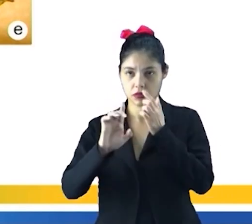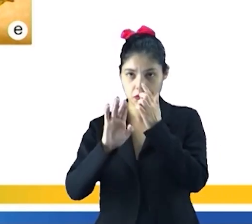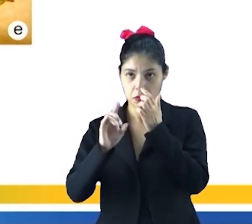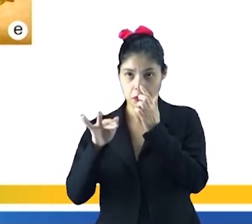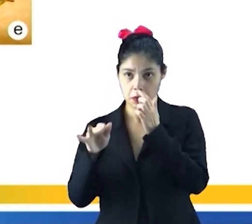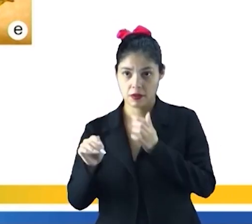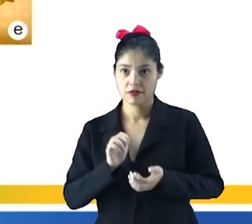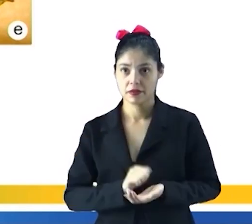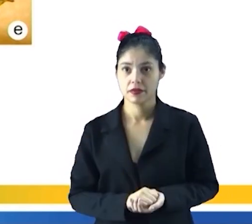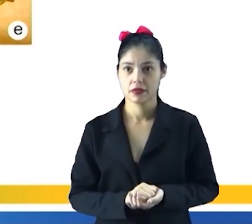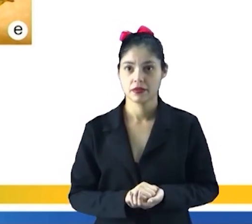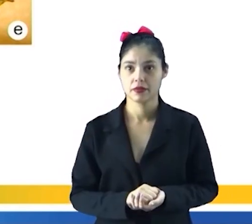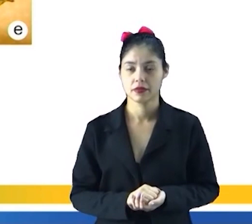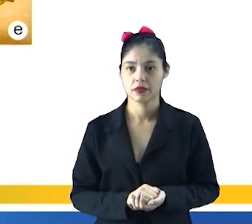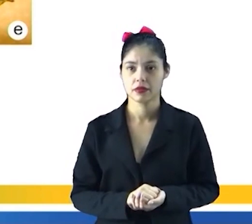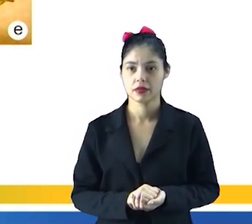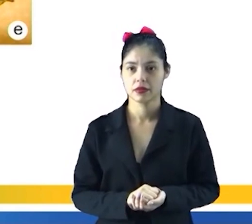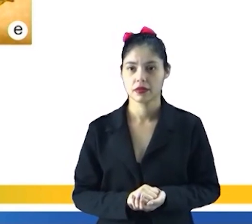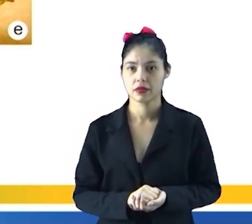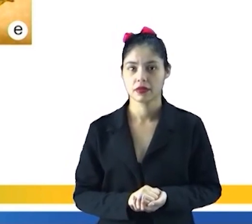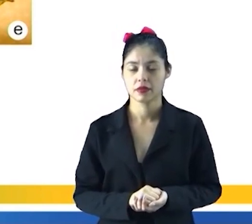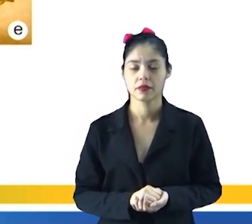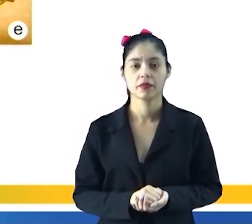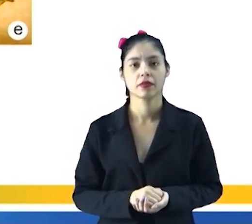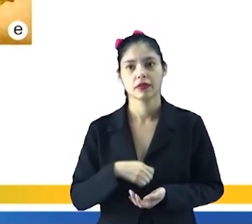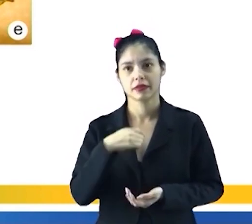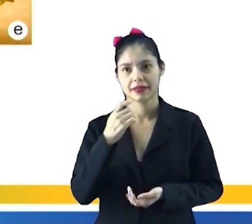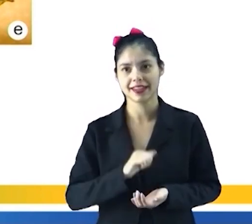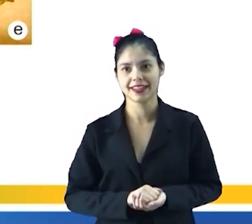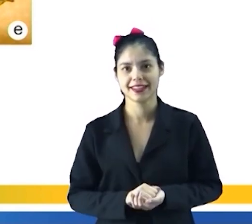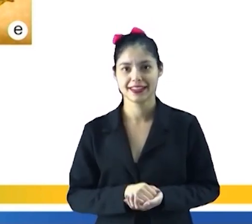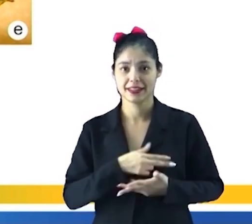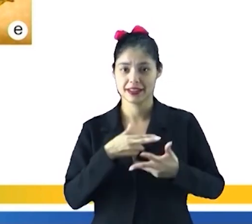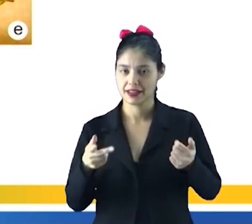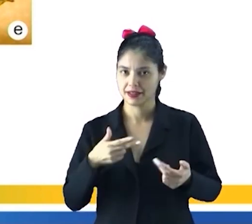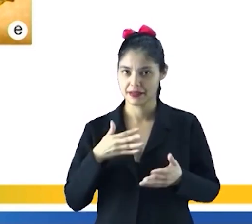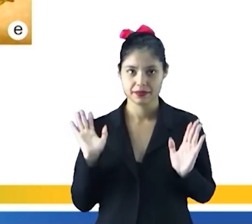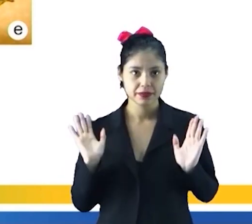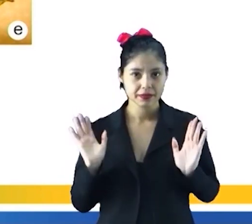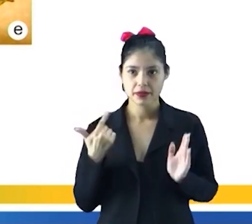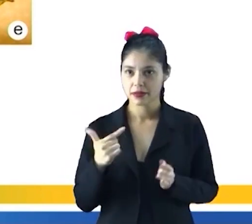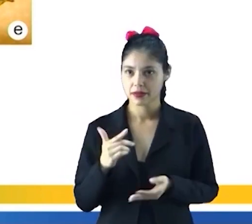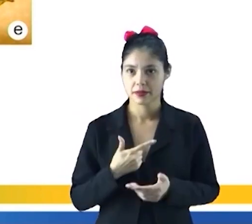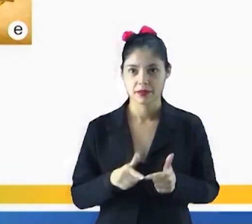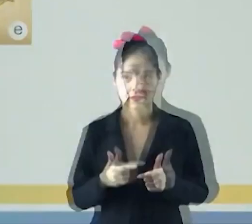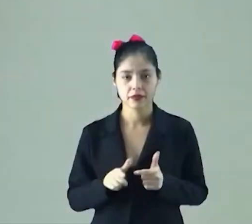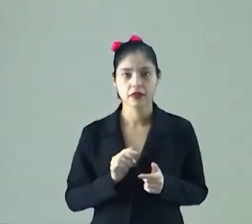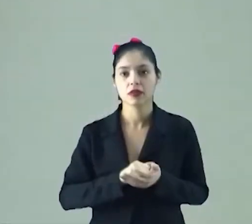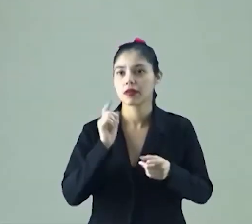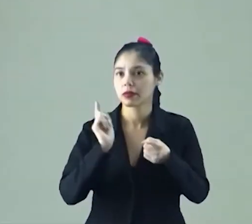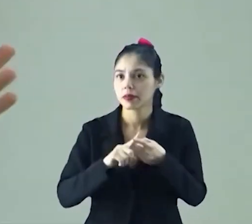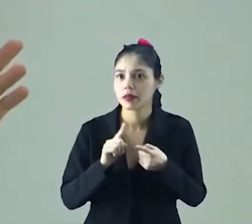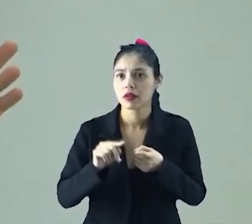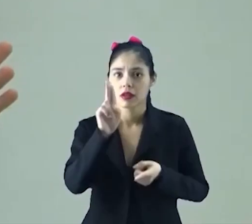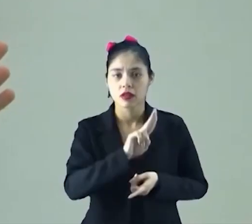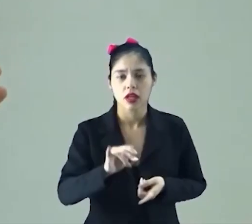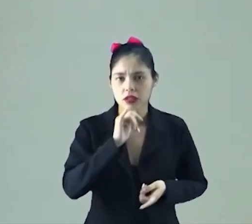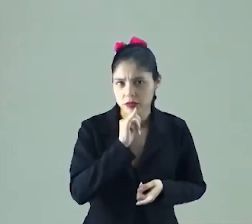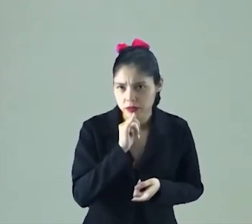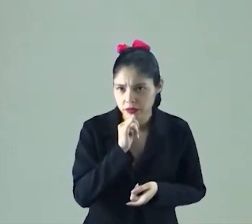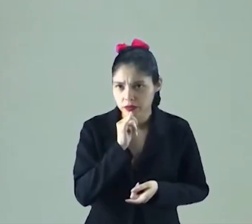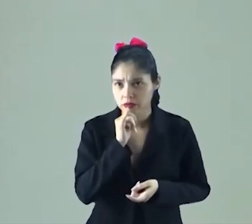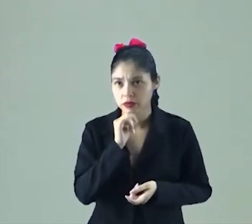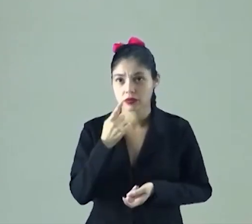é o besouro fedido, e em Dubai, lá nos árabes, olha qualquer coisa, não tem problema. Por que eu usei esse